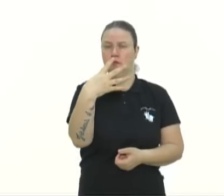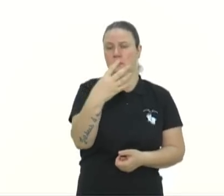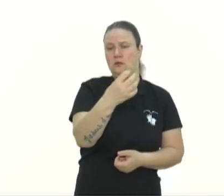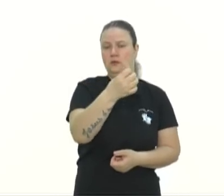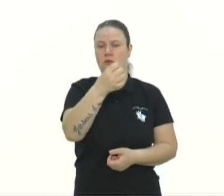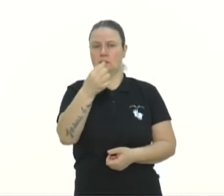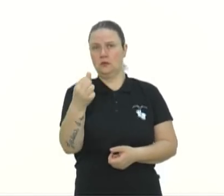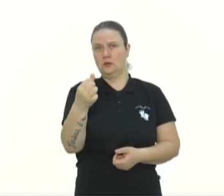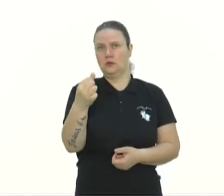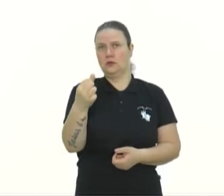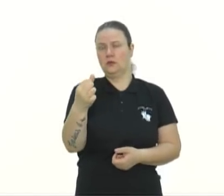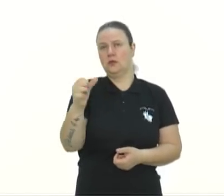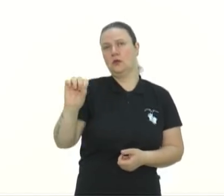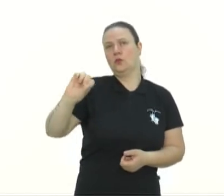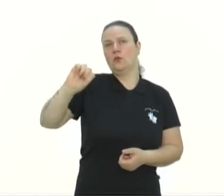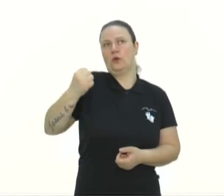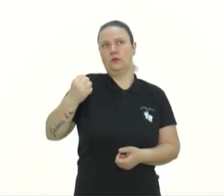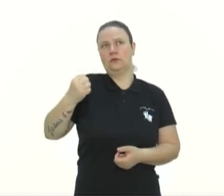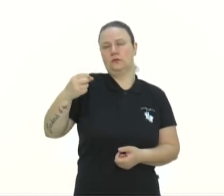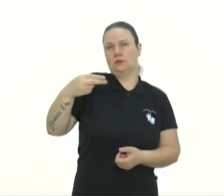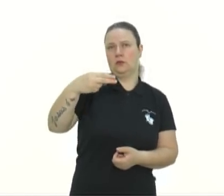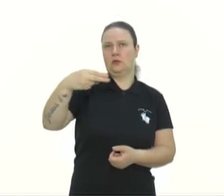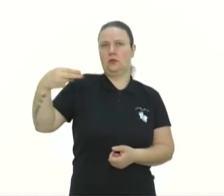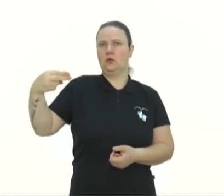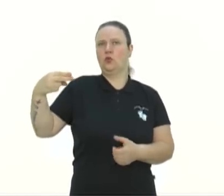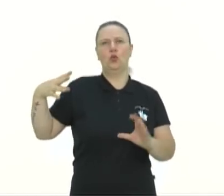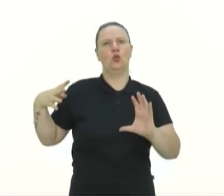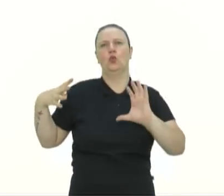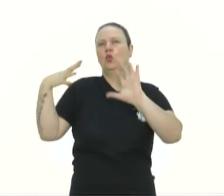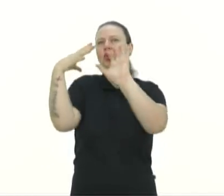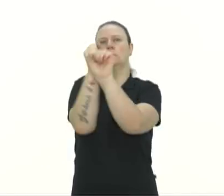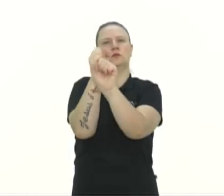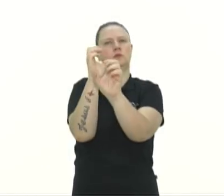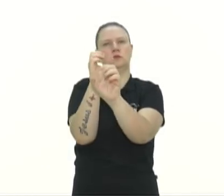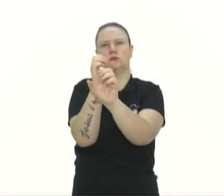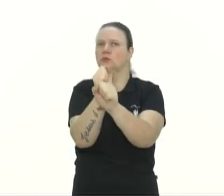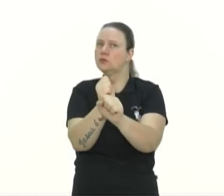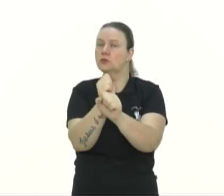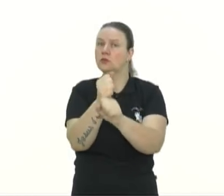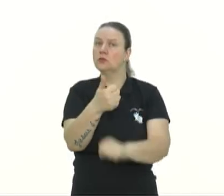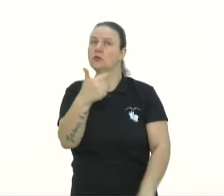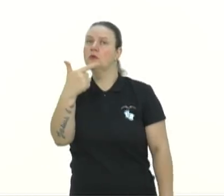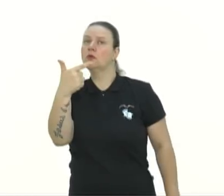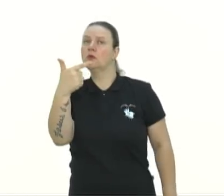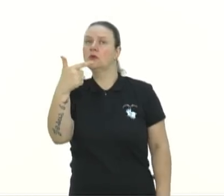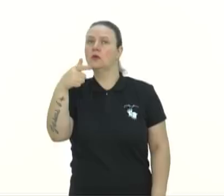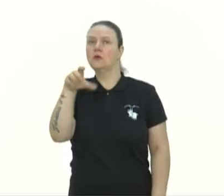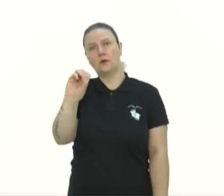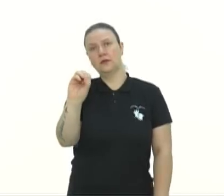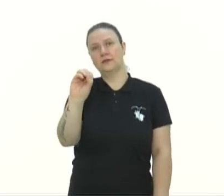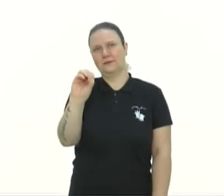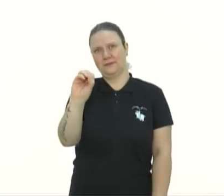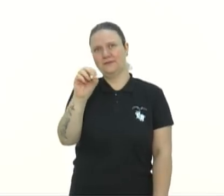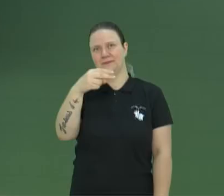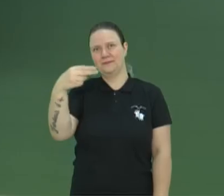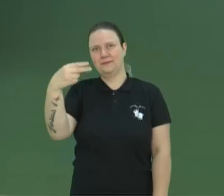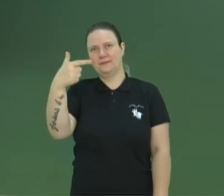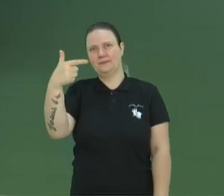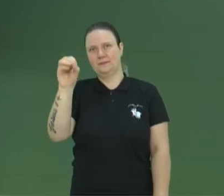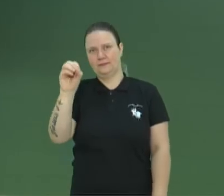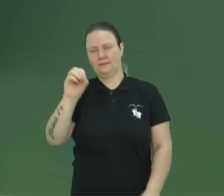né? O 6 e o 8. Somando os elementos da diagonal principal, vai chegar igual a